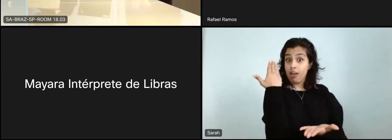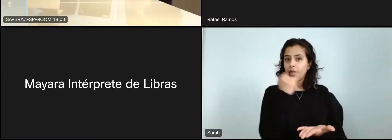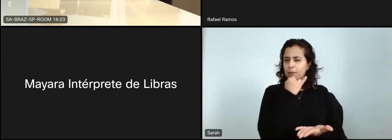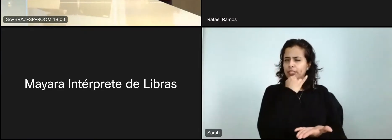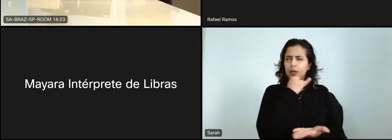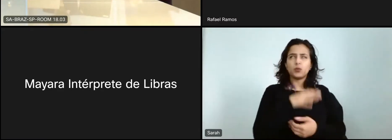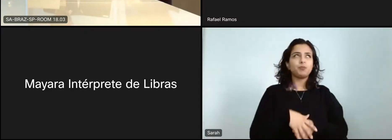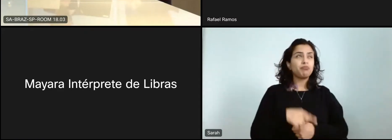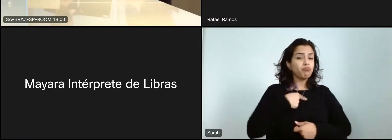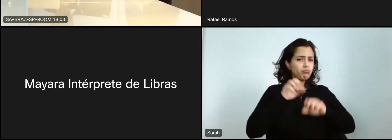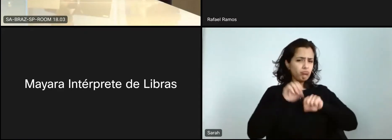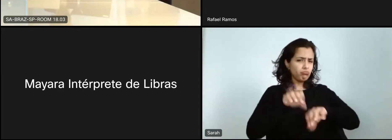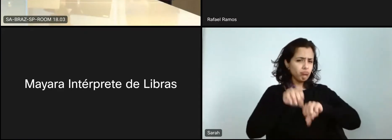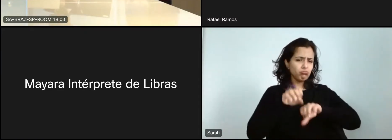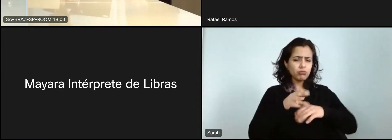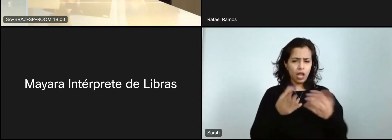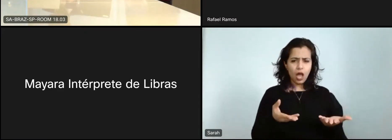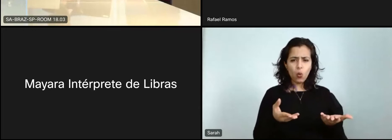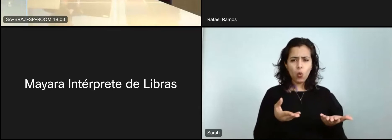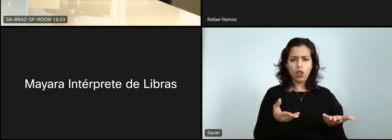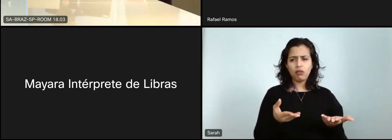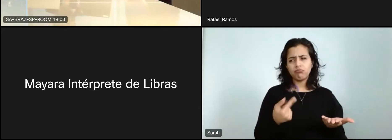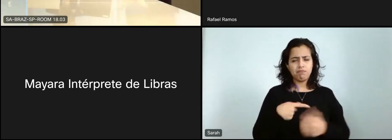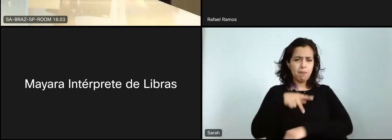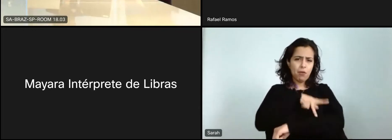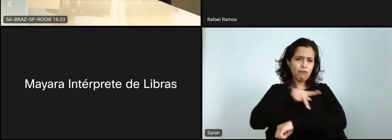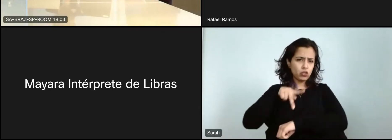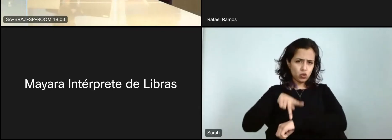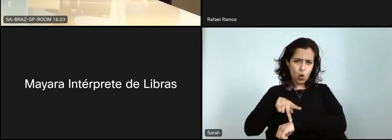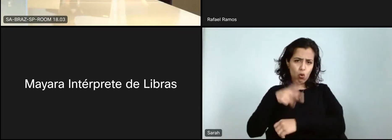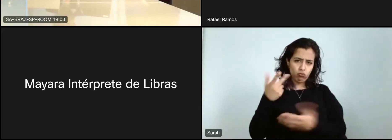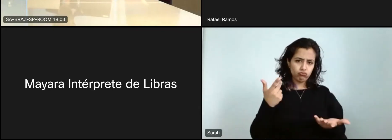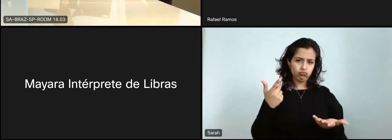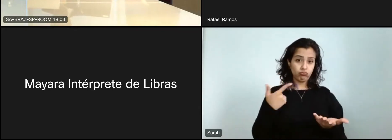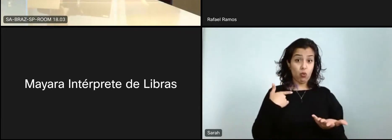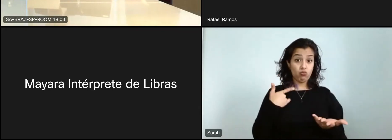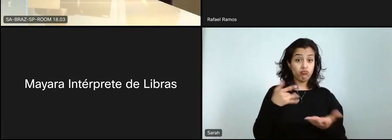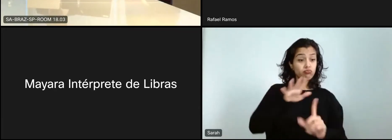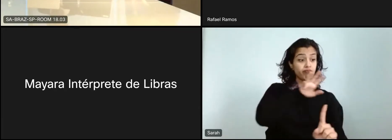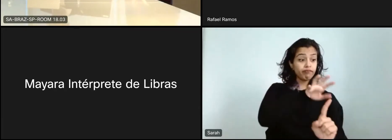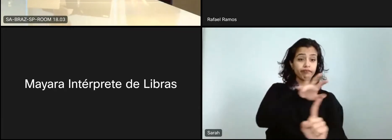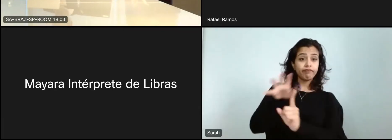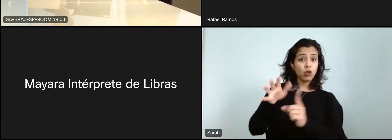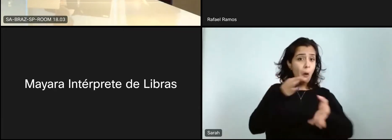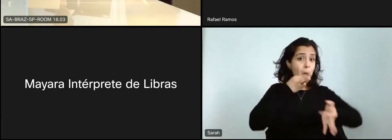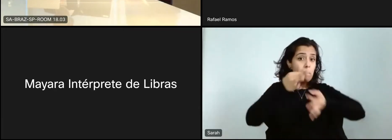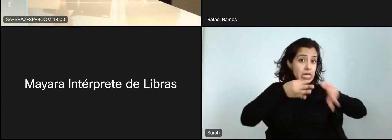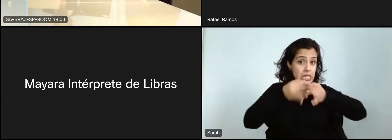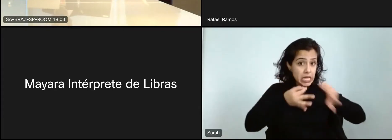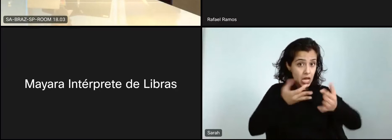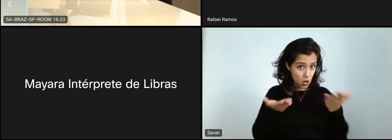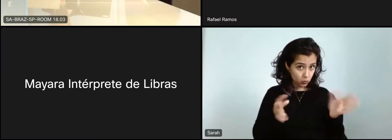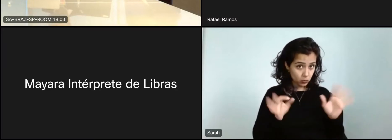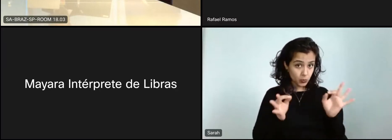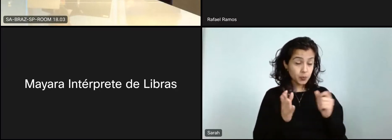assim, novamente, você ser professor, você está formando opiniões. Então, assim, comentários que